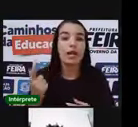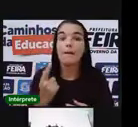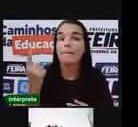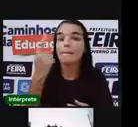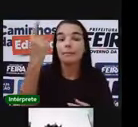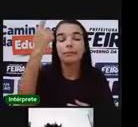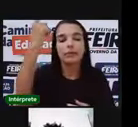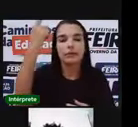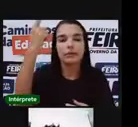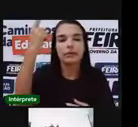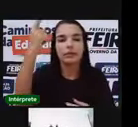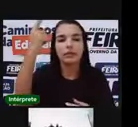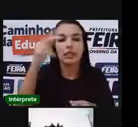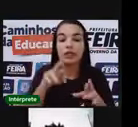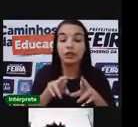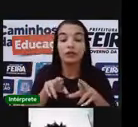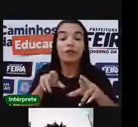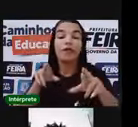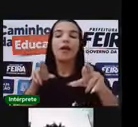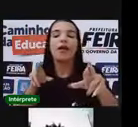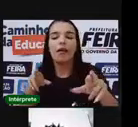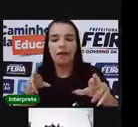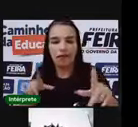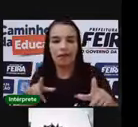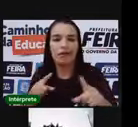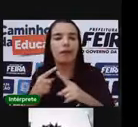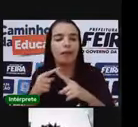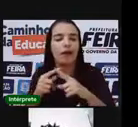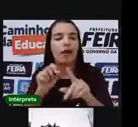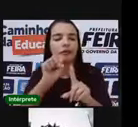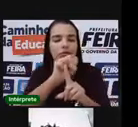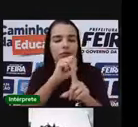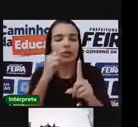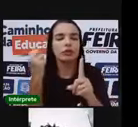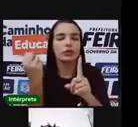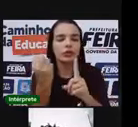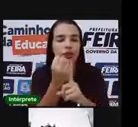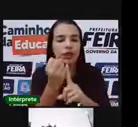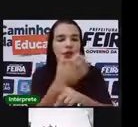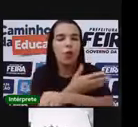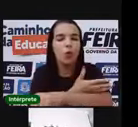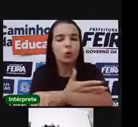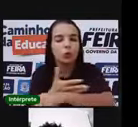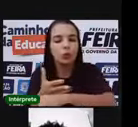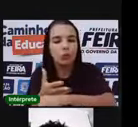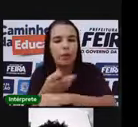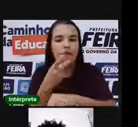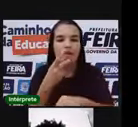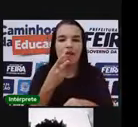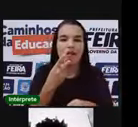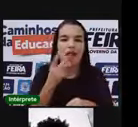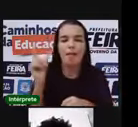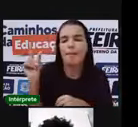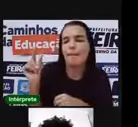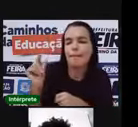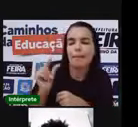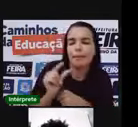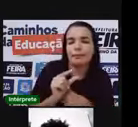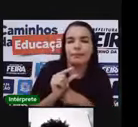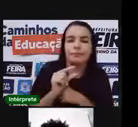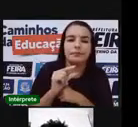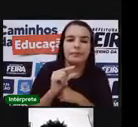gente, que a sociedade, não é? Costuma, a gente costuma dizer e chamá-los, não é? Das minorias,